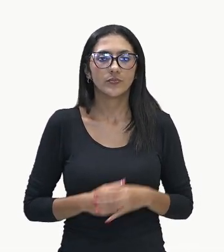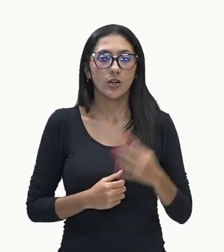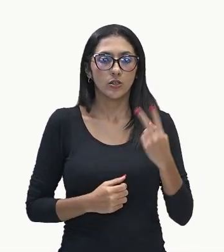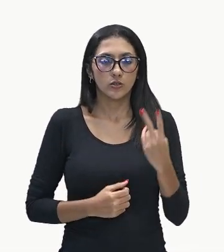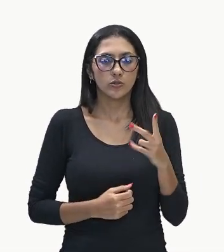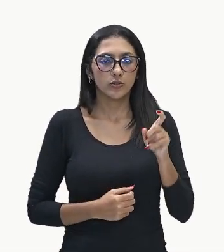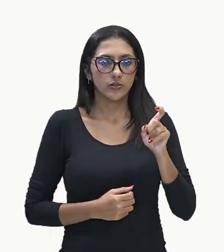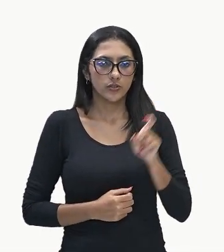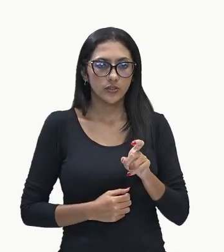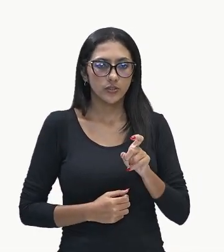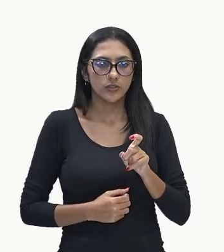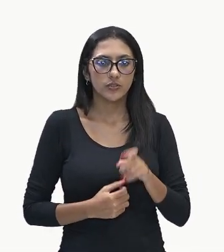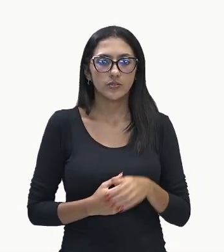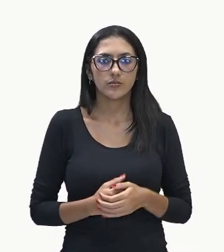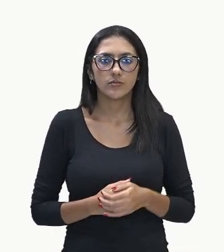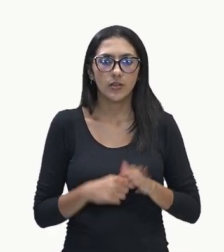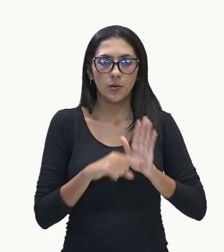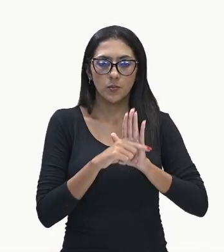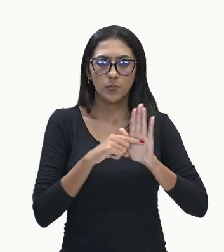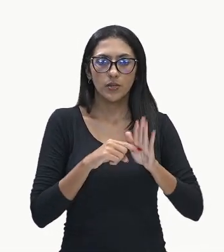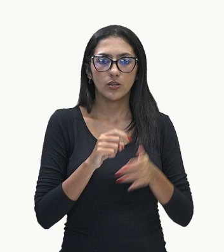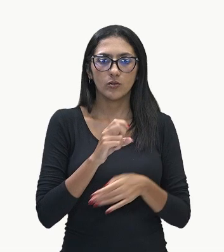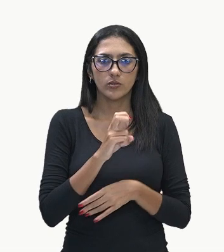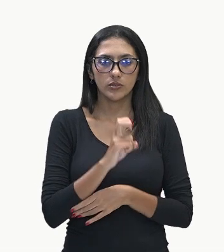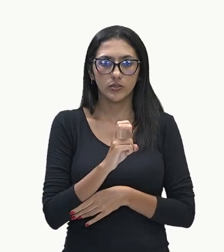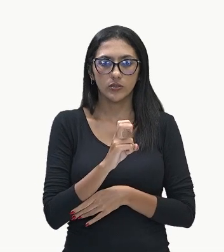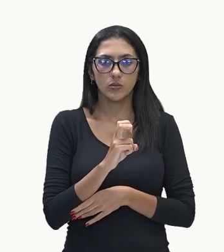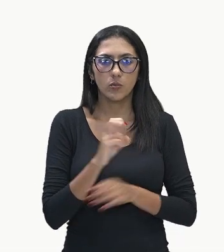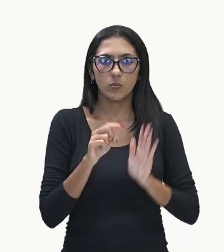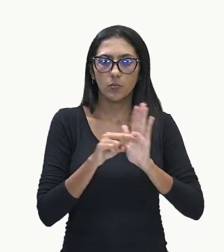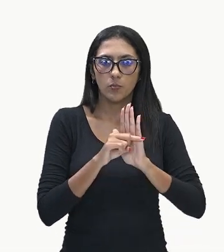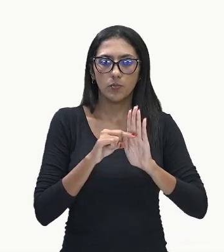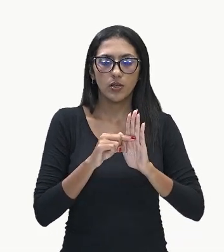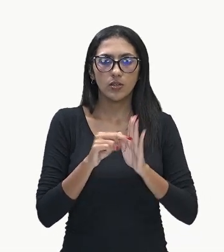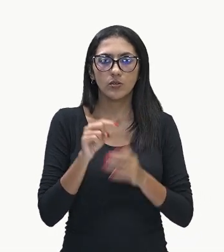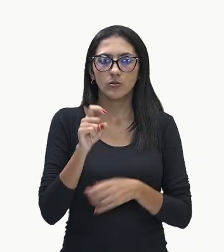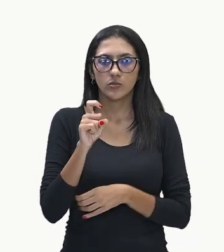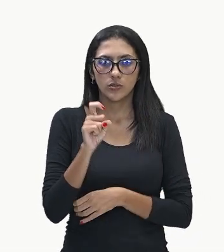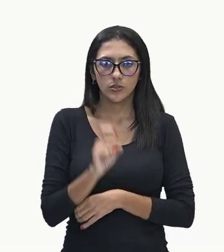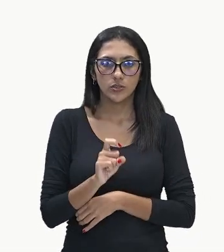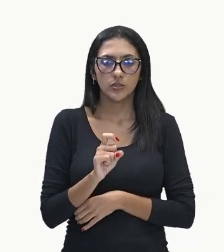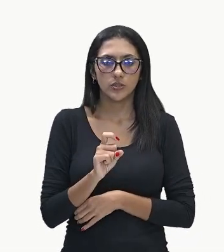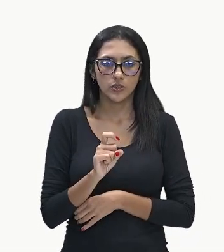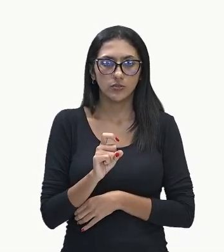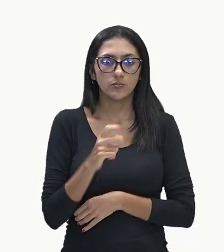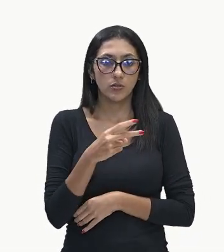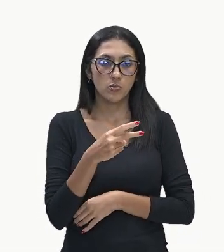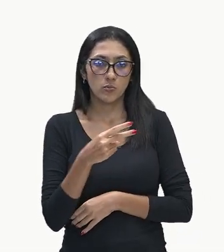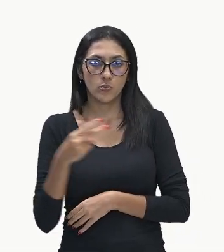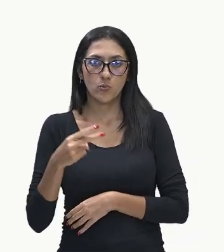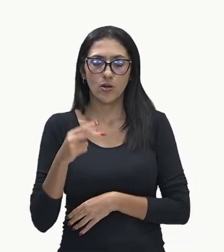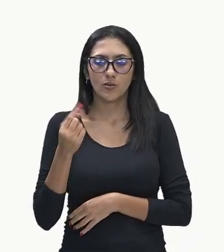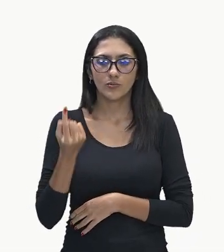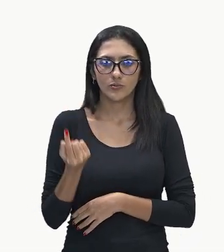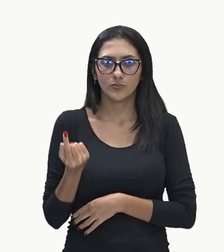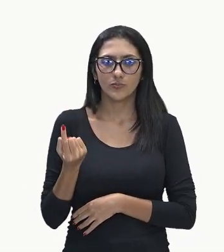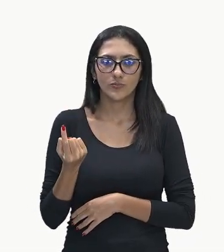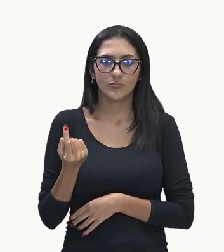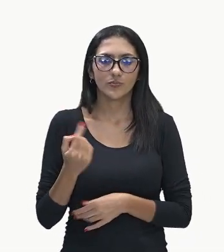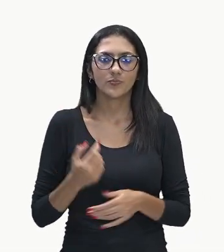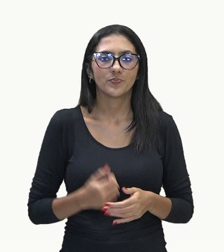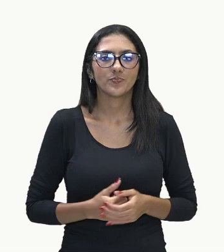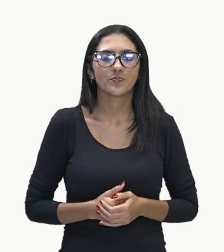2x menos 5 menos x, lembre que ele foi igual a 1. Qual